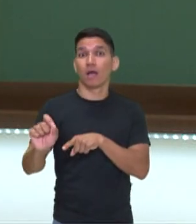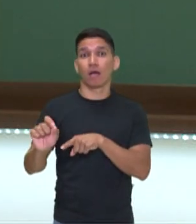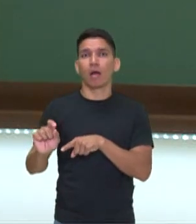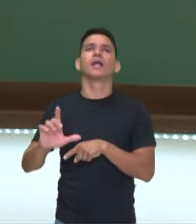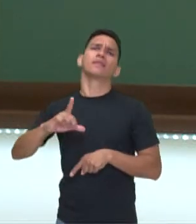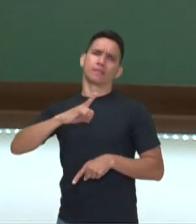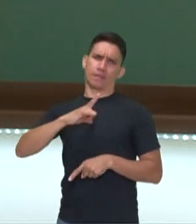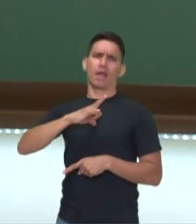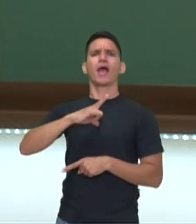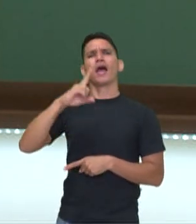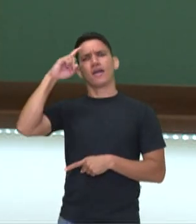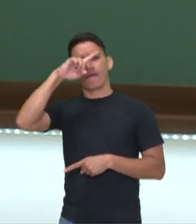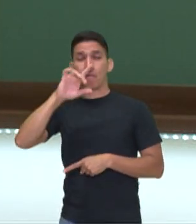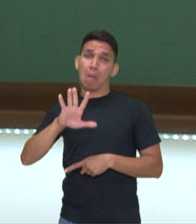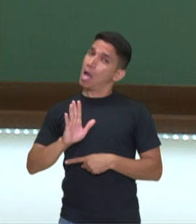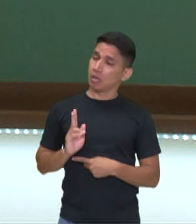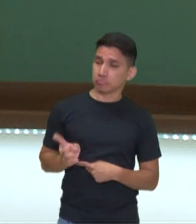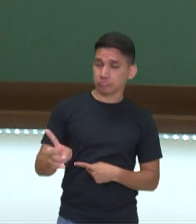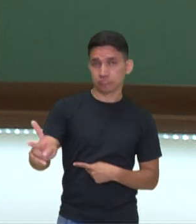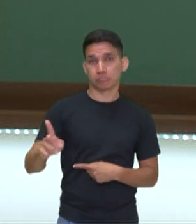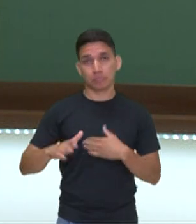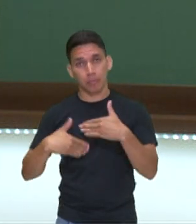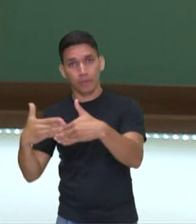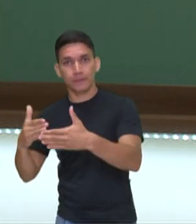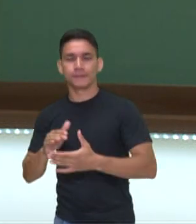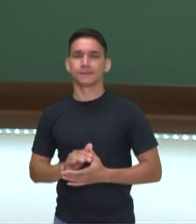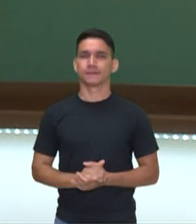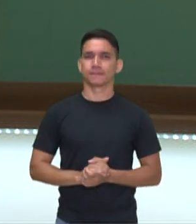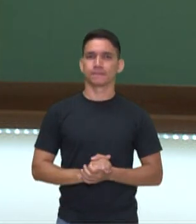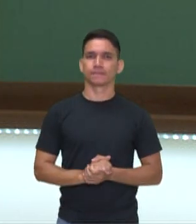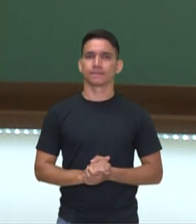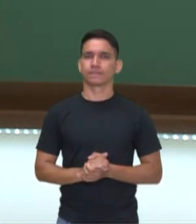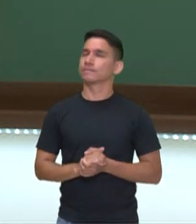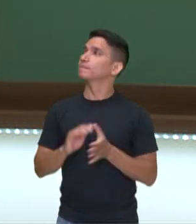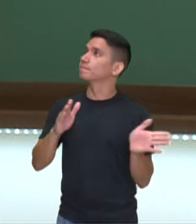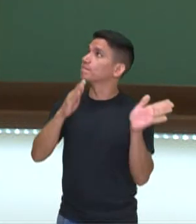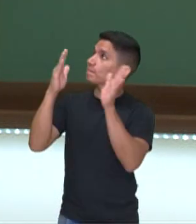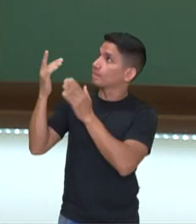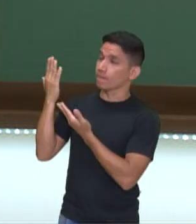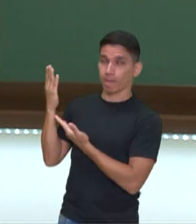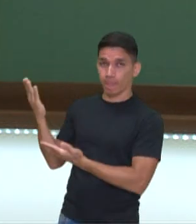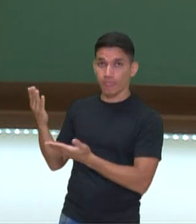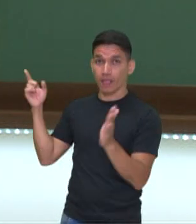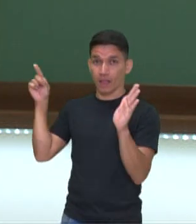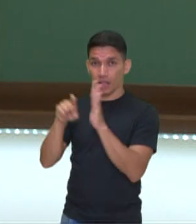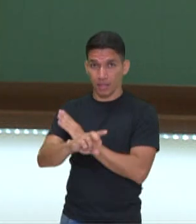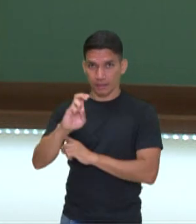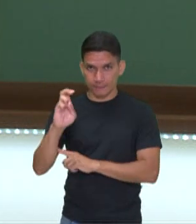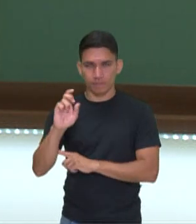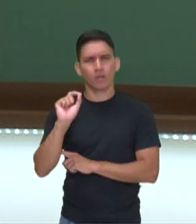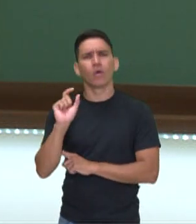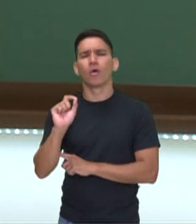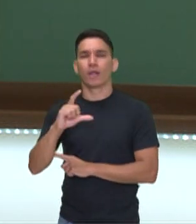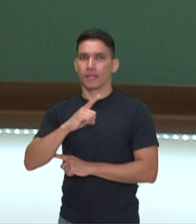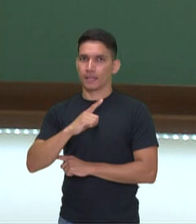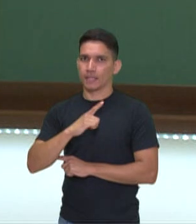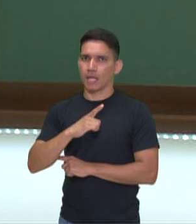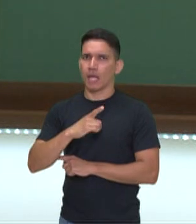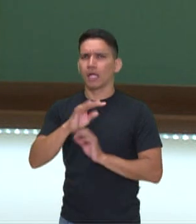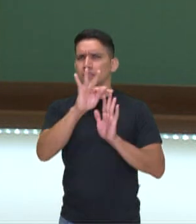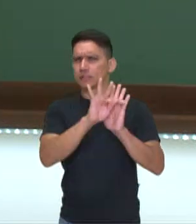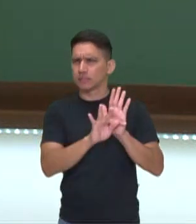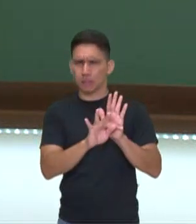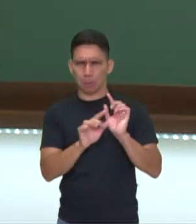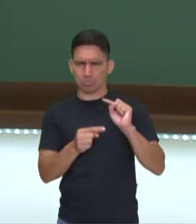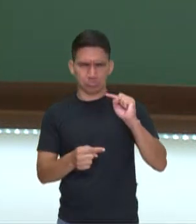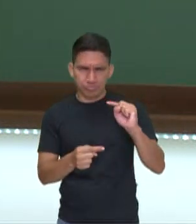situação que aconteceu no meio do processo. No quinto exercício, answer the questions. Aqui nós temos um pequeno texto e